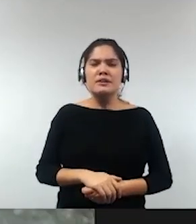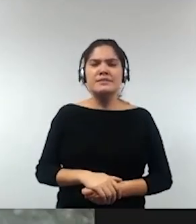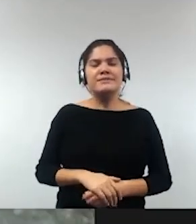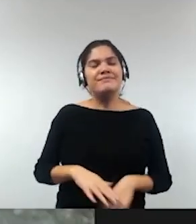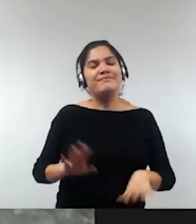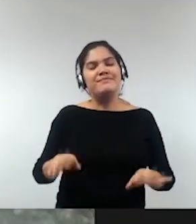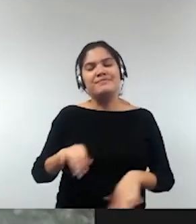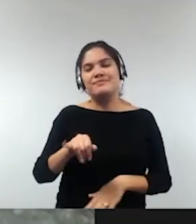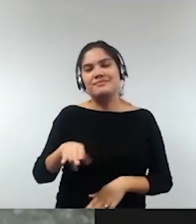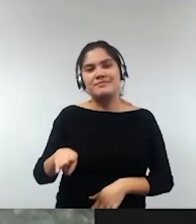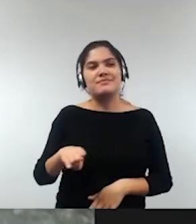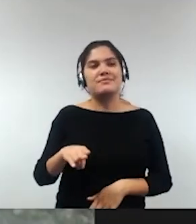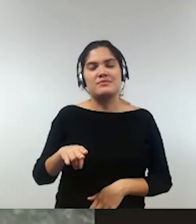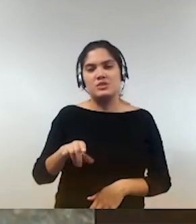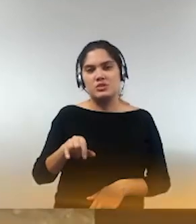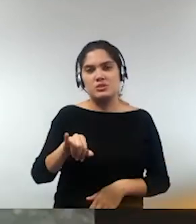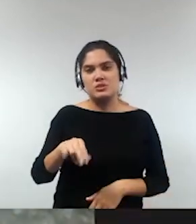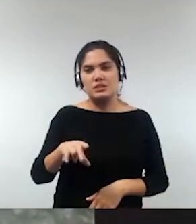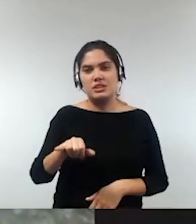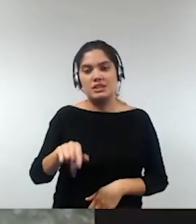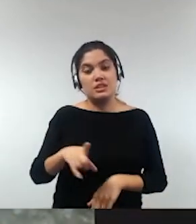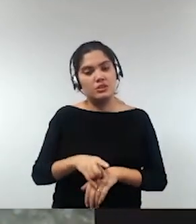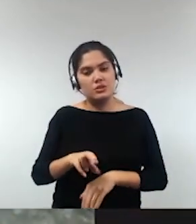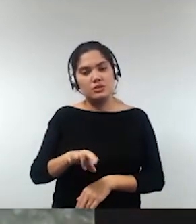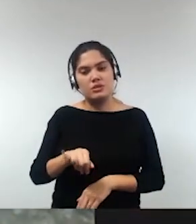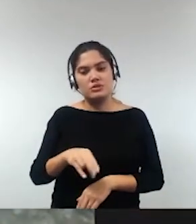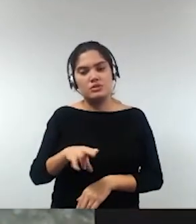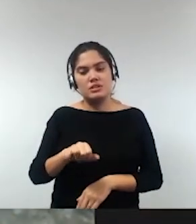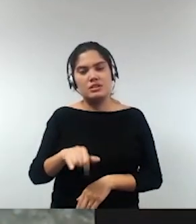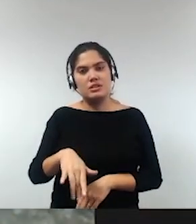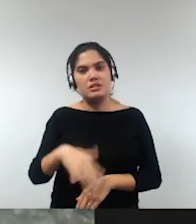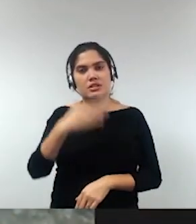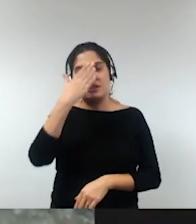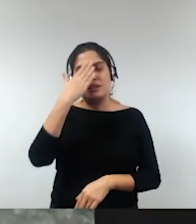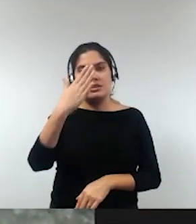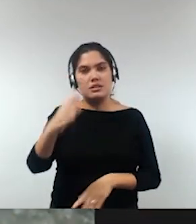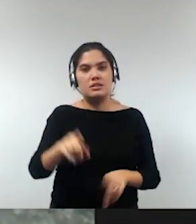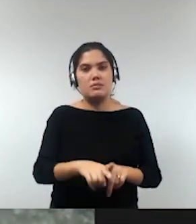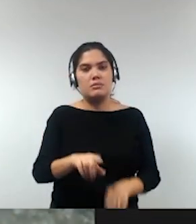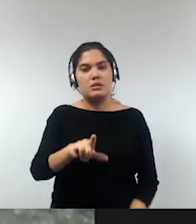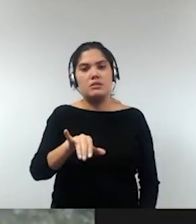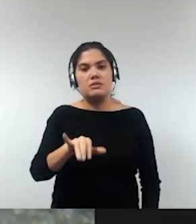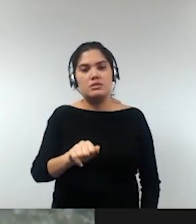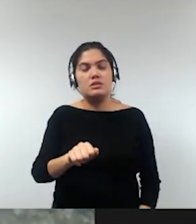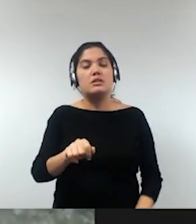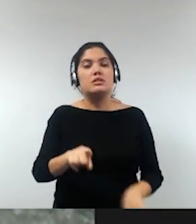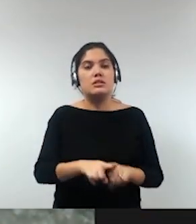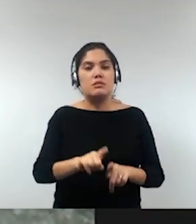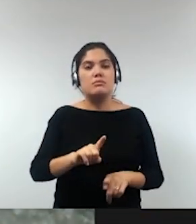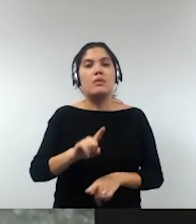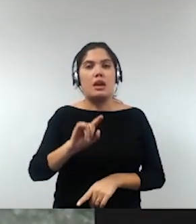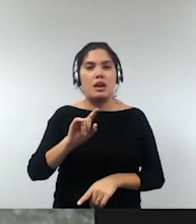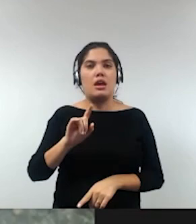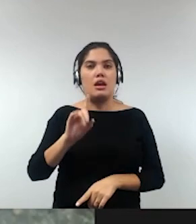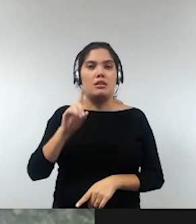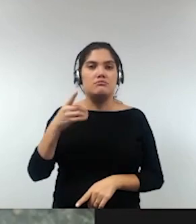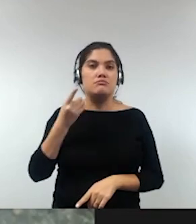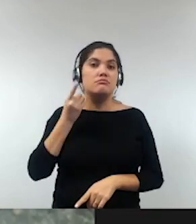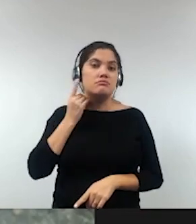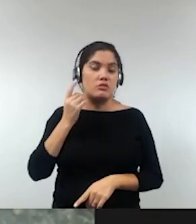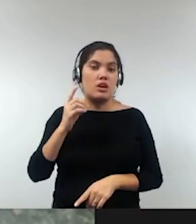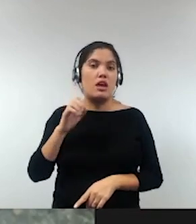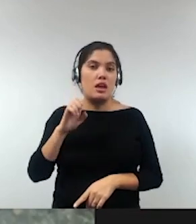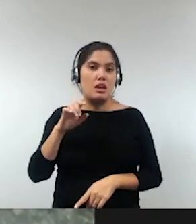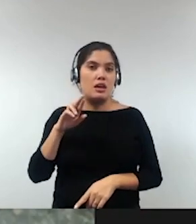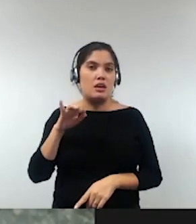Ju, muito obrigada, Juliana, doutora Juliana Lopes. Agradeço à doutora Lúcia, ao desembargador Eric. Fomos aqui